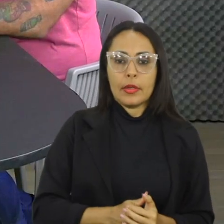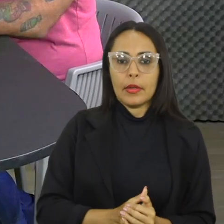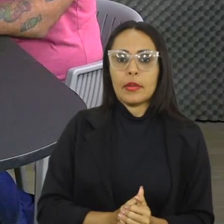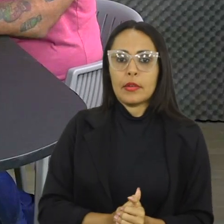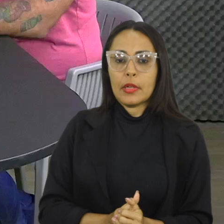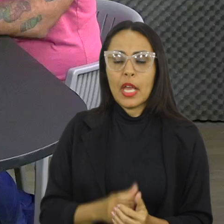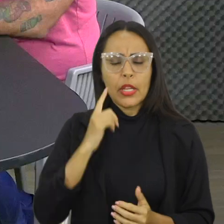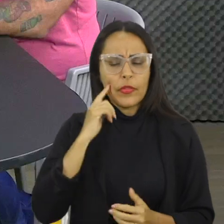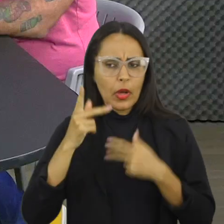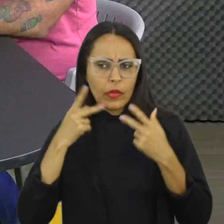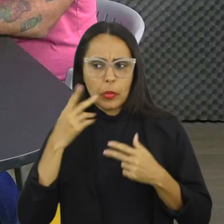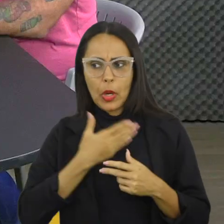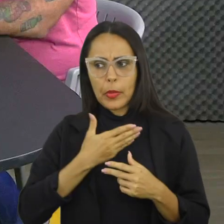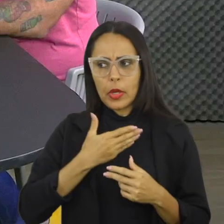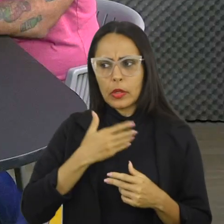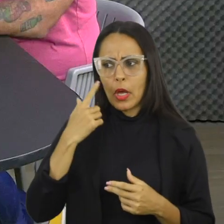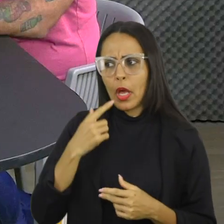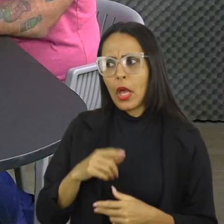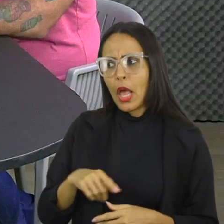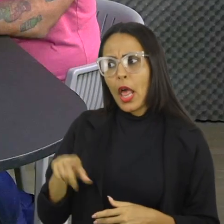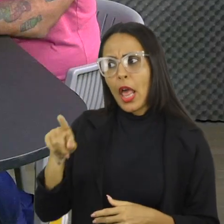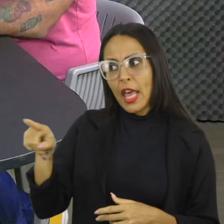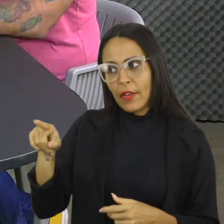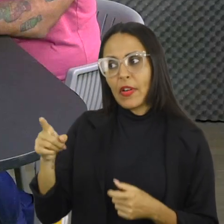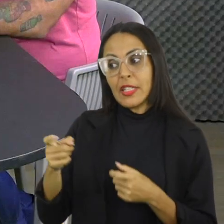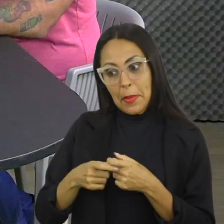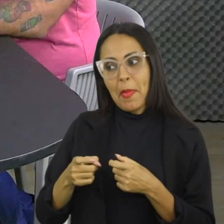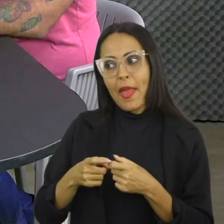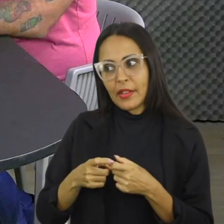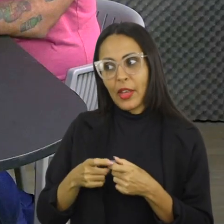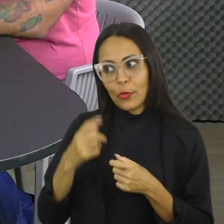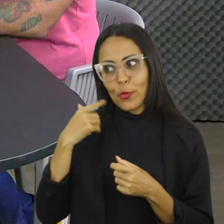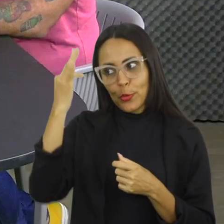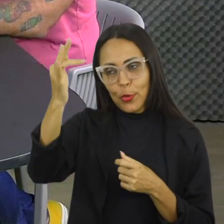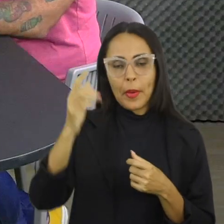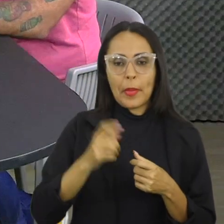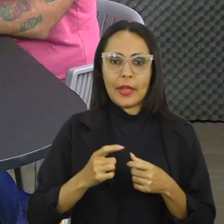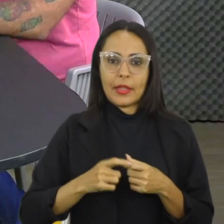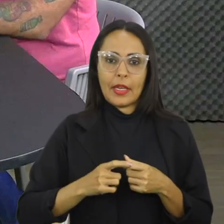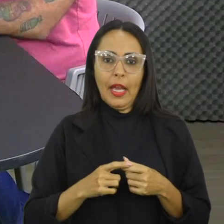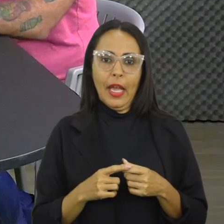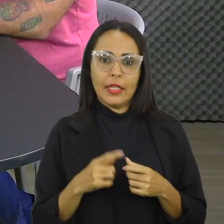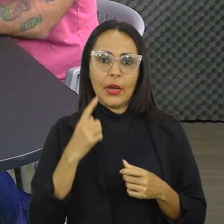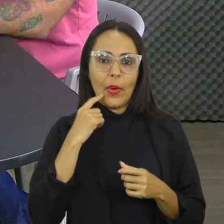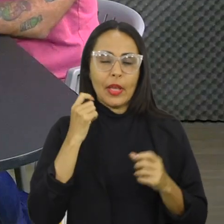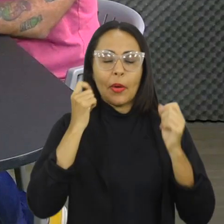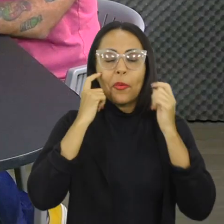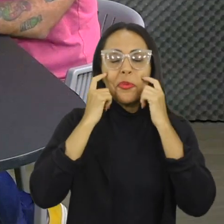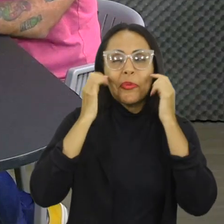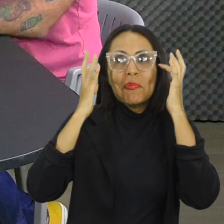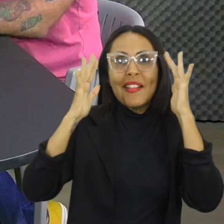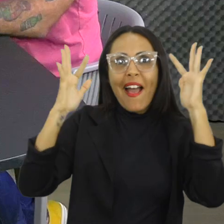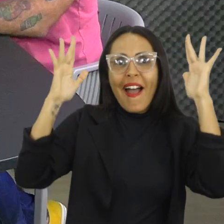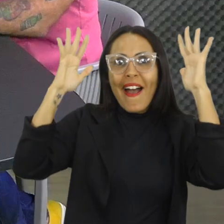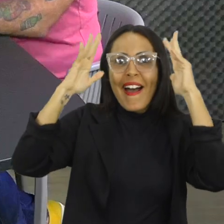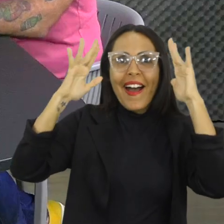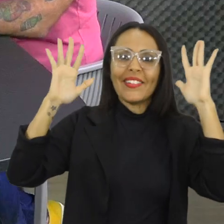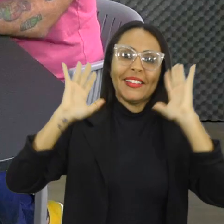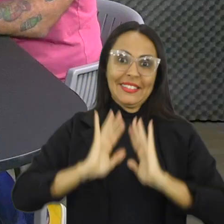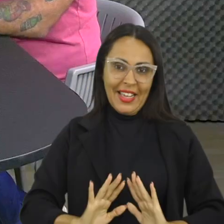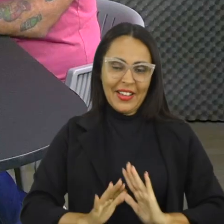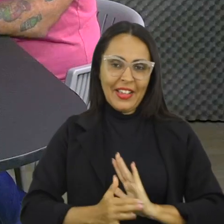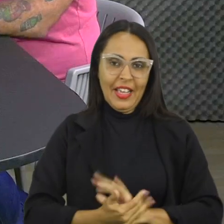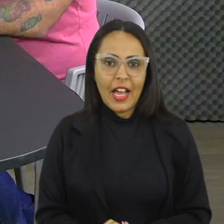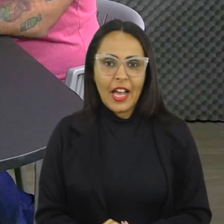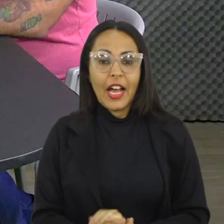inclusive diziam para os amigos, Radassa vai ser médica. Então, assim, eles já botavam assim, o olho brilhava, o sorriso... E